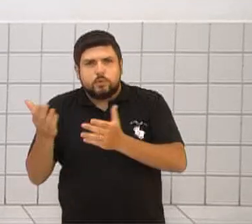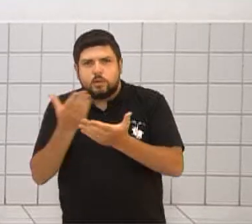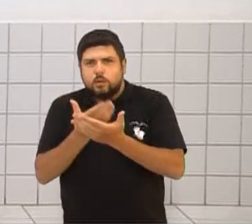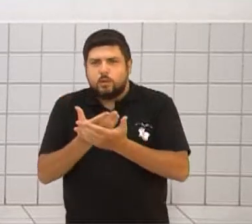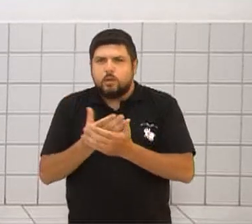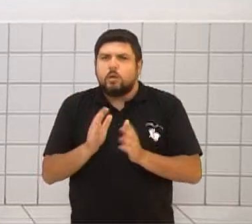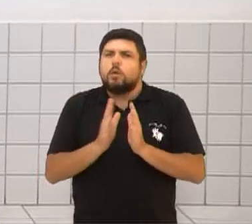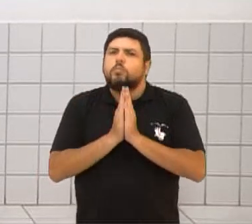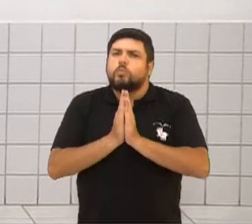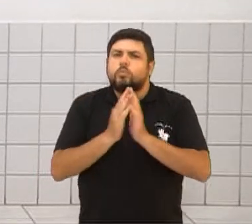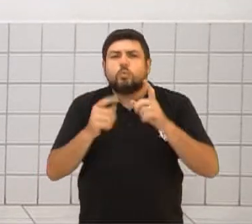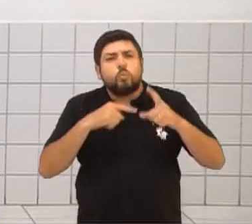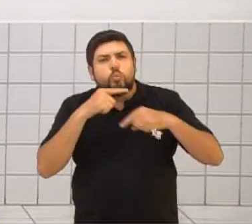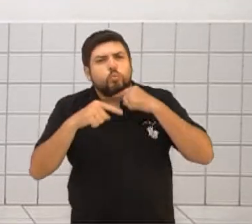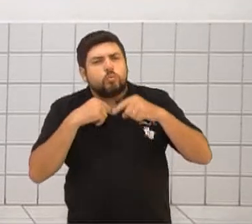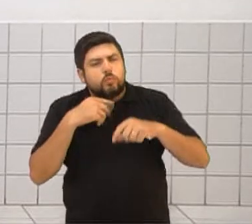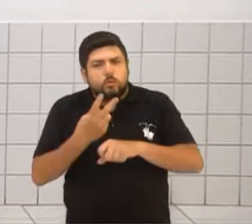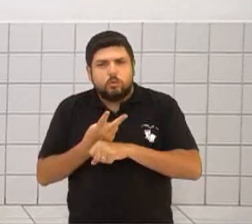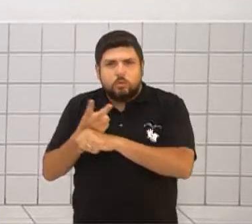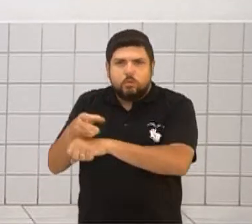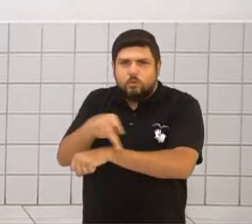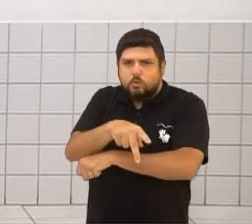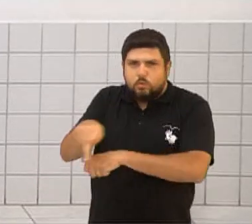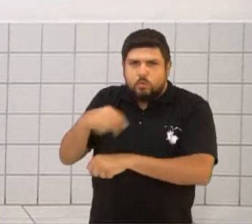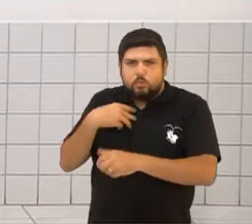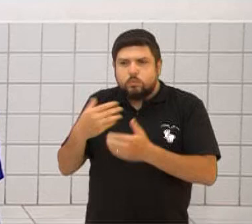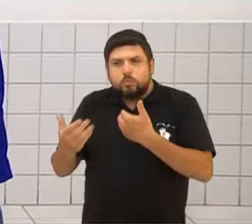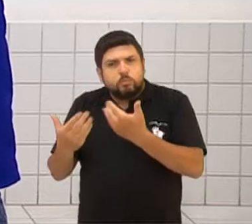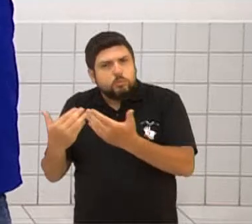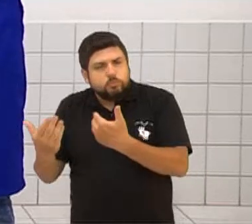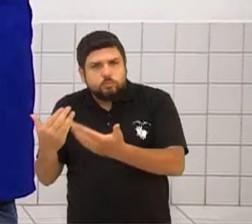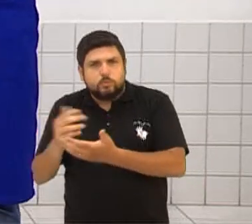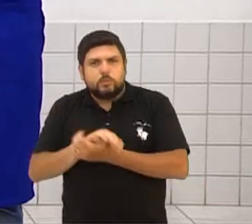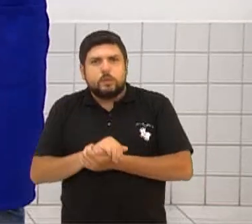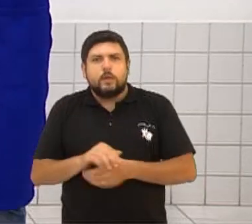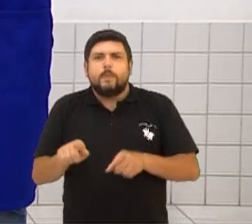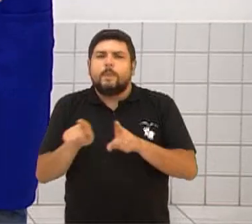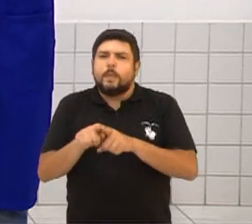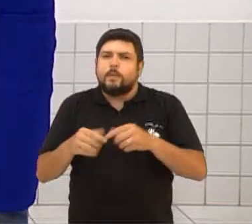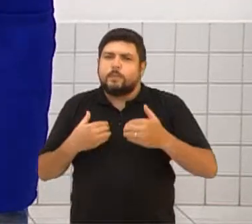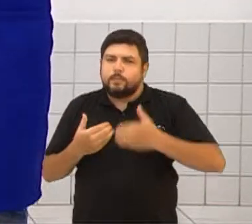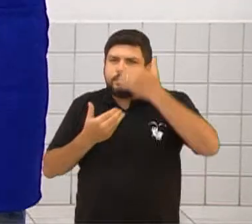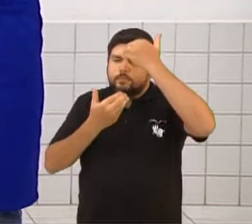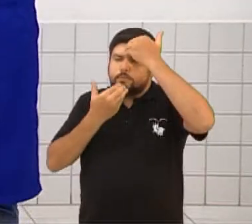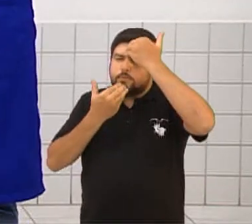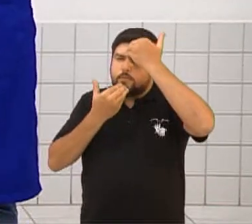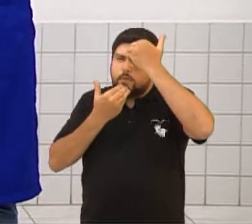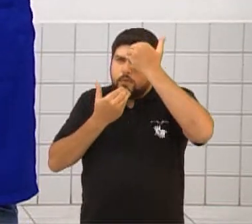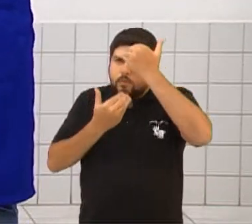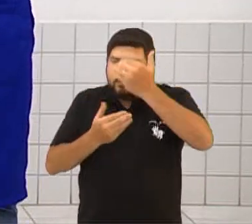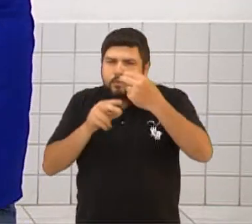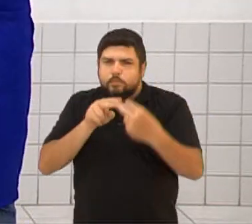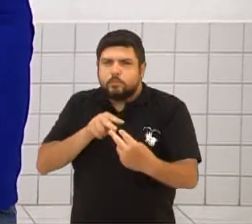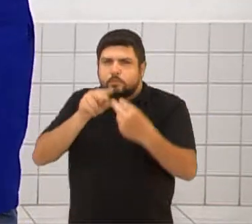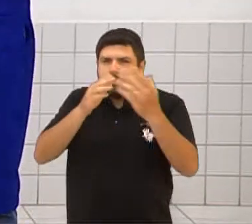aí, procure aí o professor da sua escola, esclareça as dúvidas e muito obrigado por vocês terem